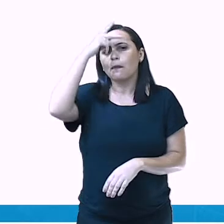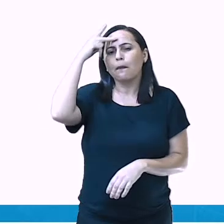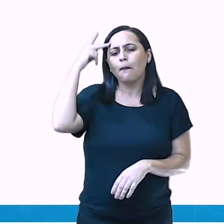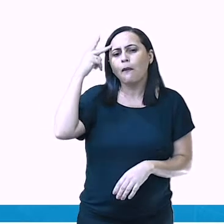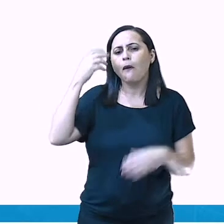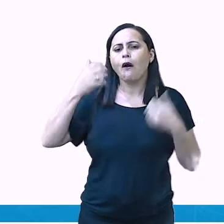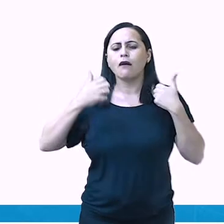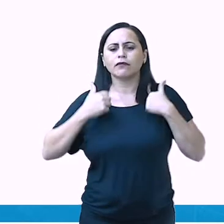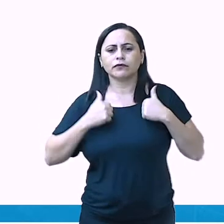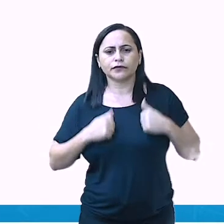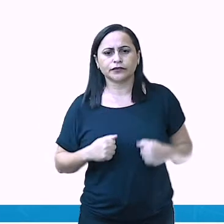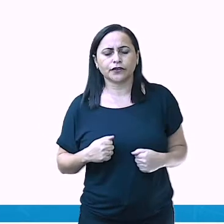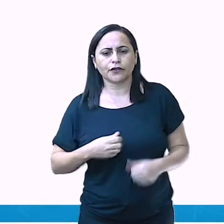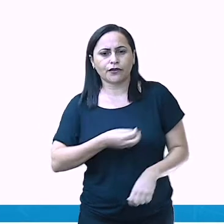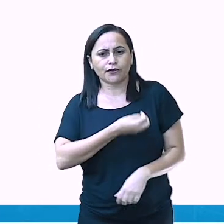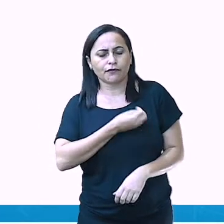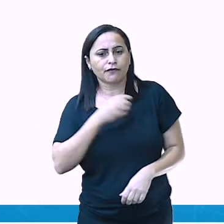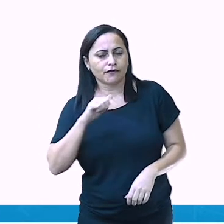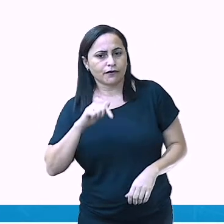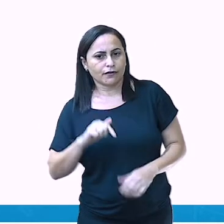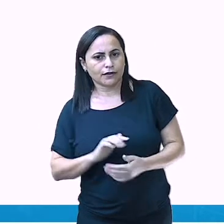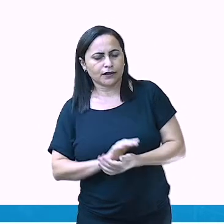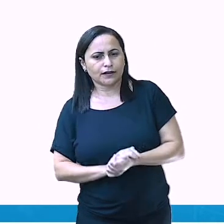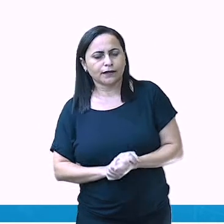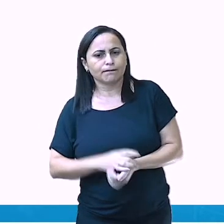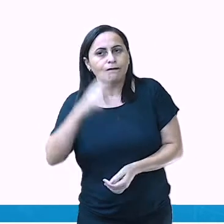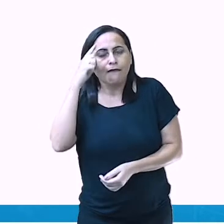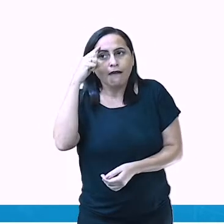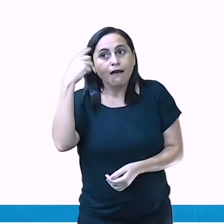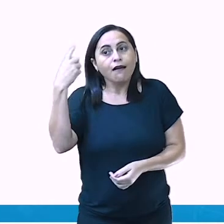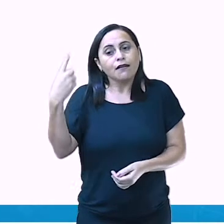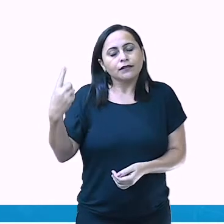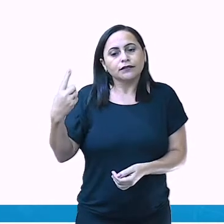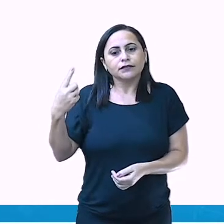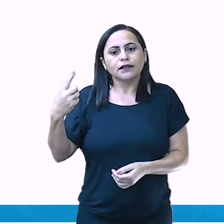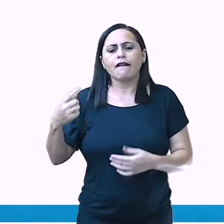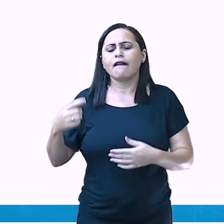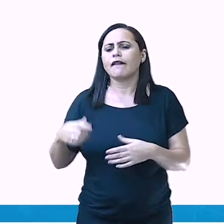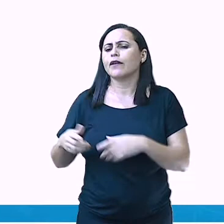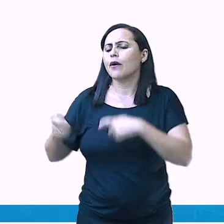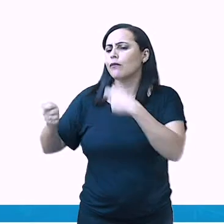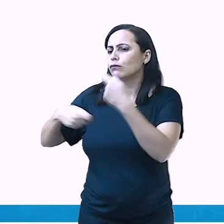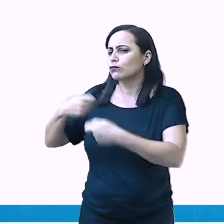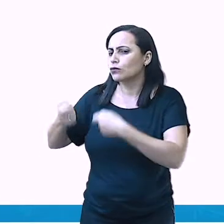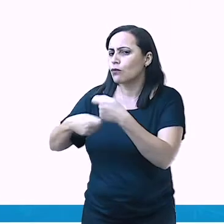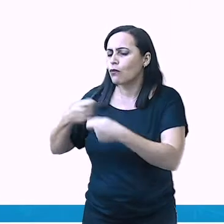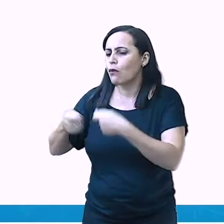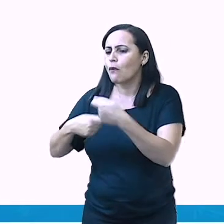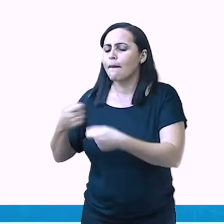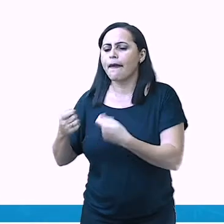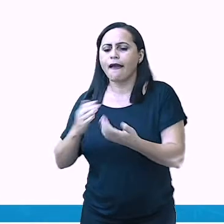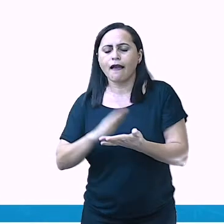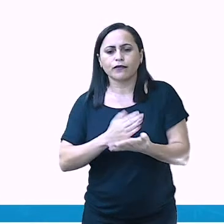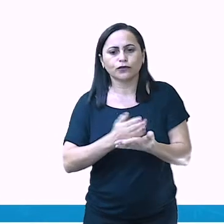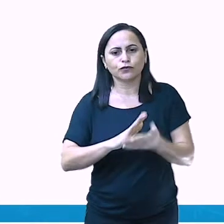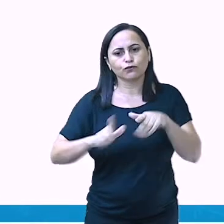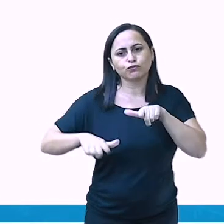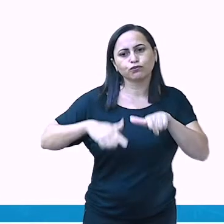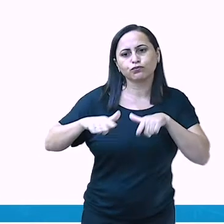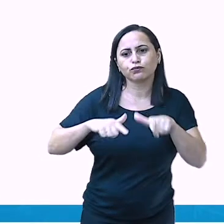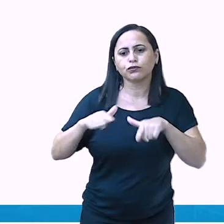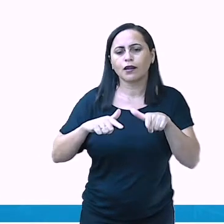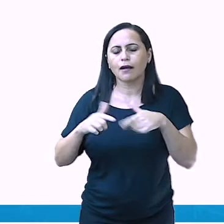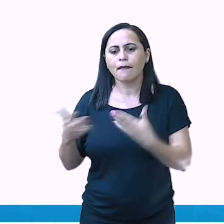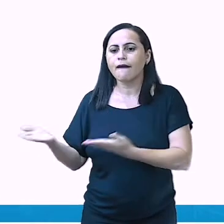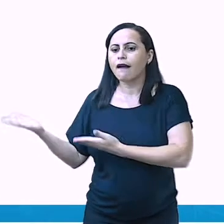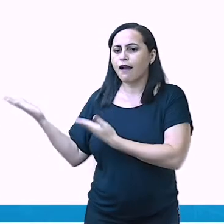de produtos que a gente precisava de vender. Então, veio aqui o surgimento do comércio, a divisão do trabalho, que como a gente pode ver